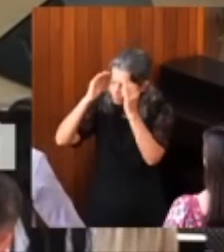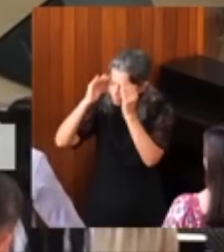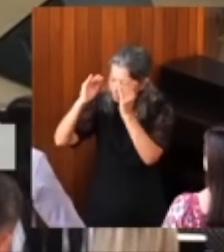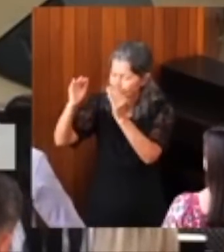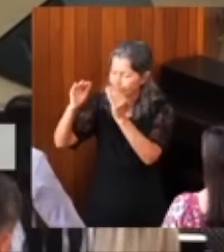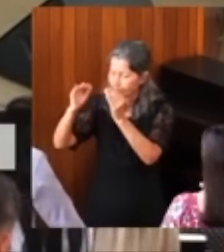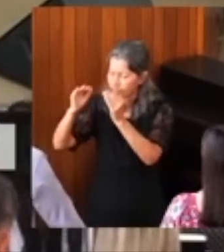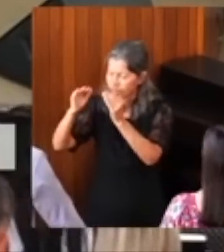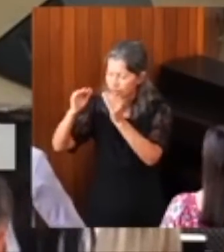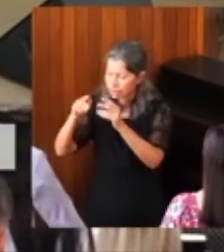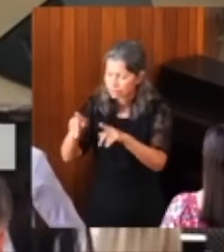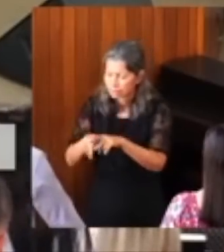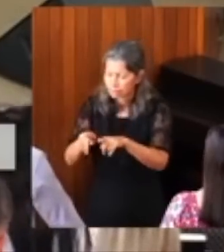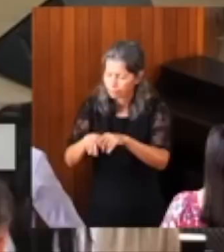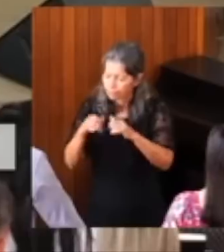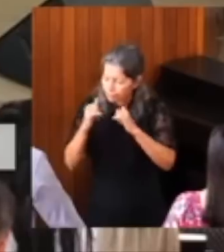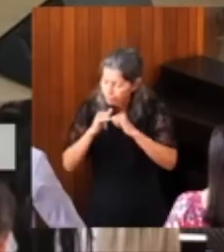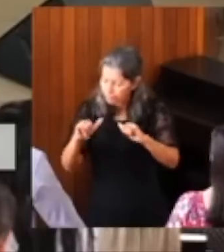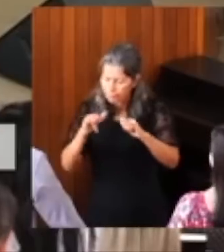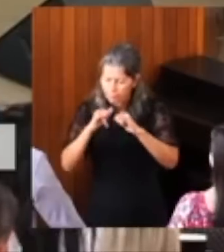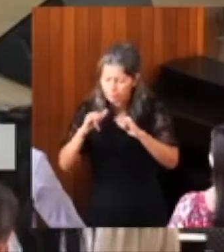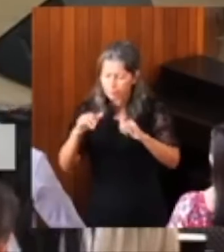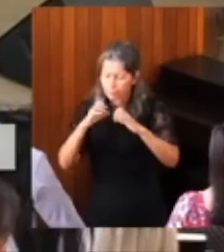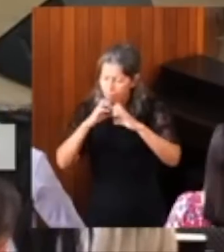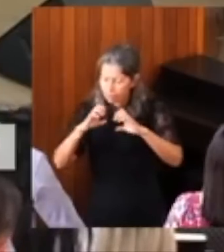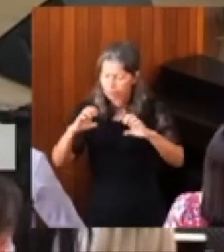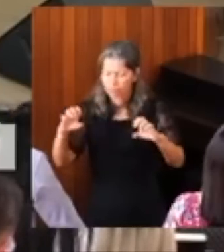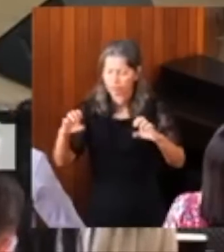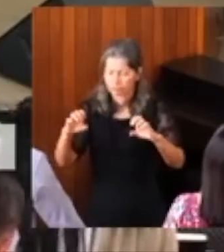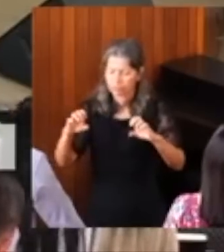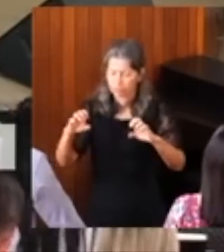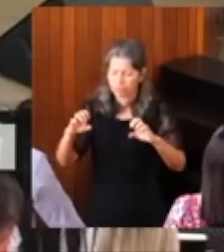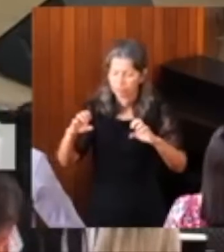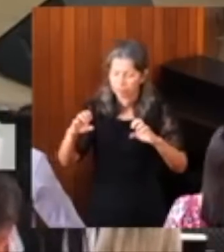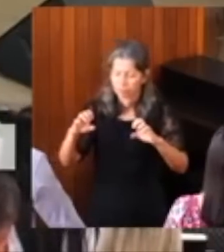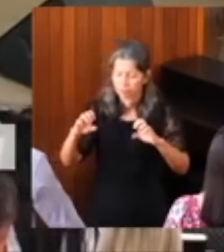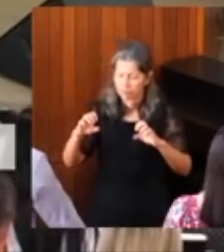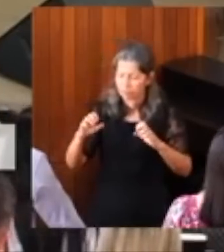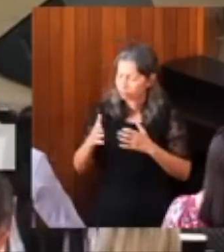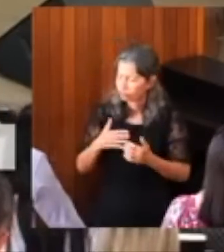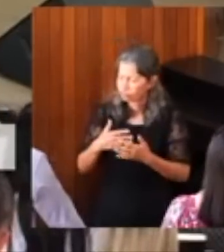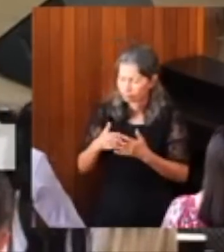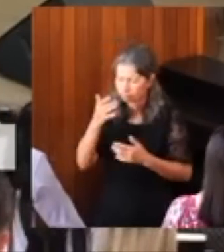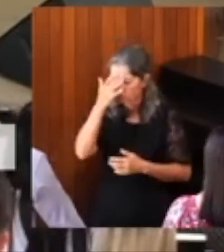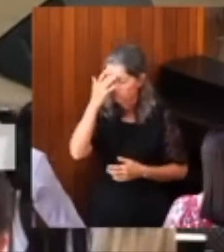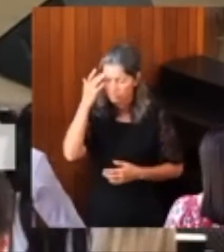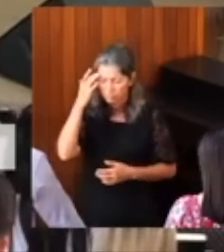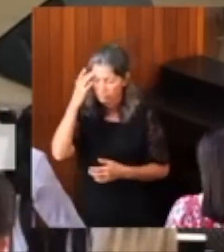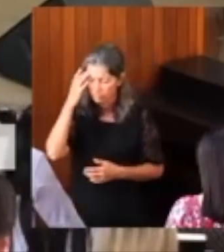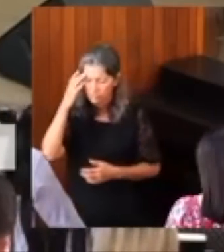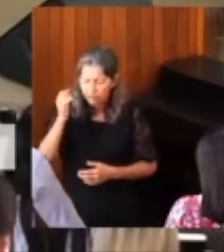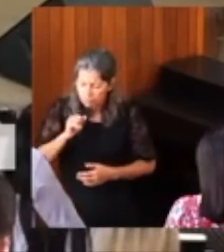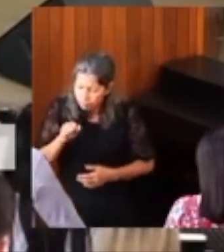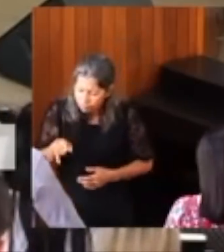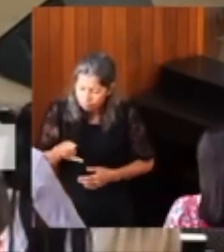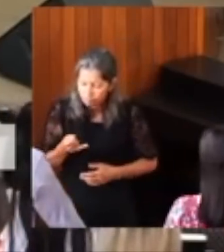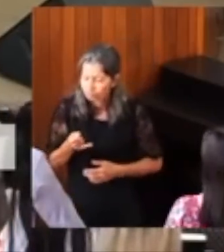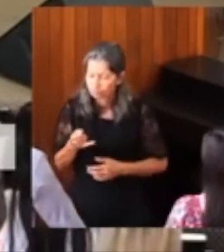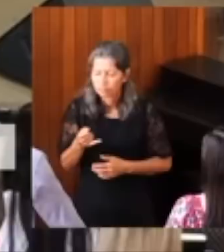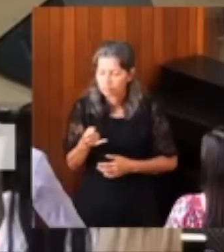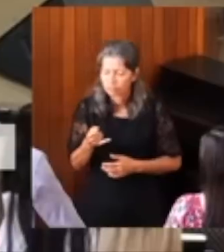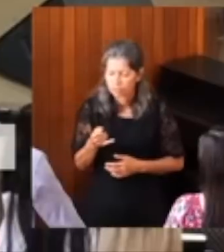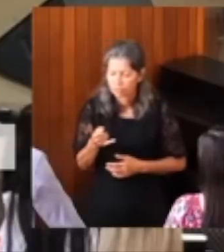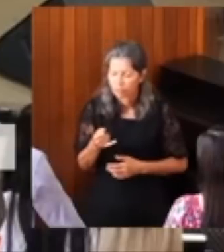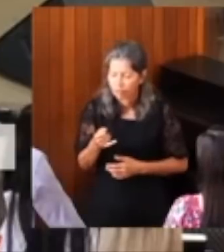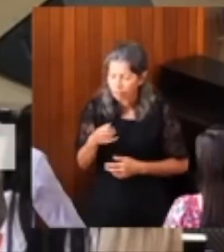com toda a nossa força as mensagens angélicas que Tu deixaste para este tempo. Aproveitemos toda a oportunidade de falar do Teu amor